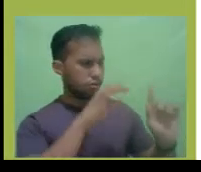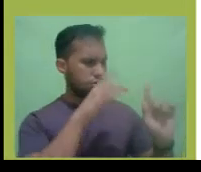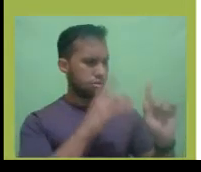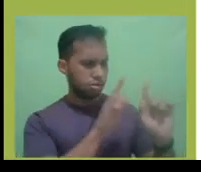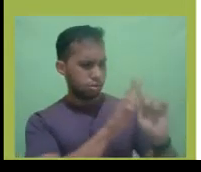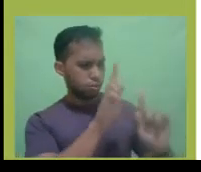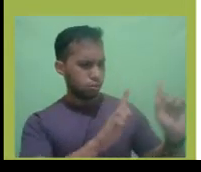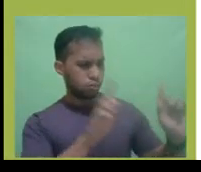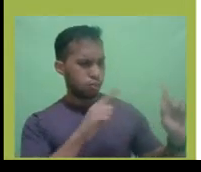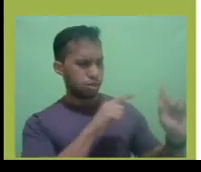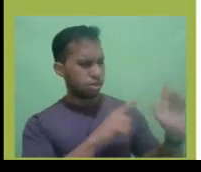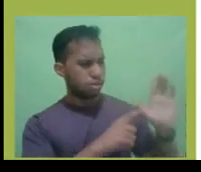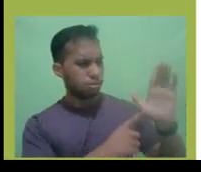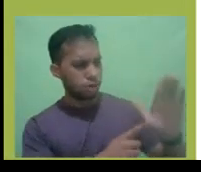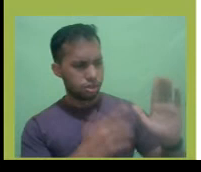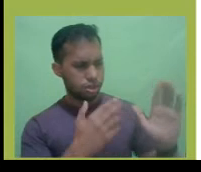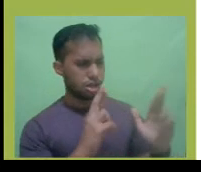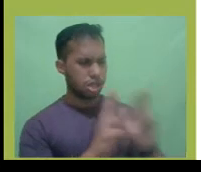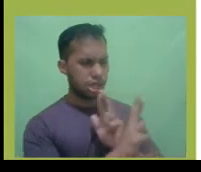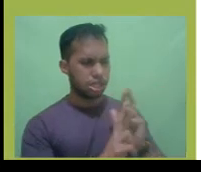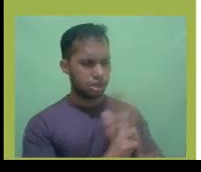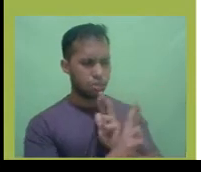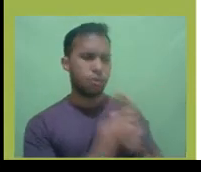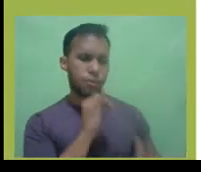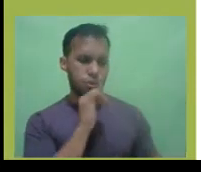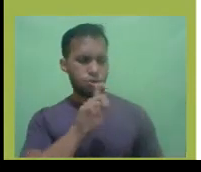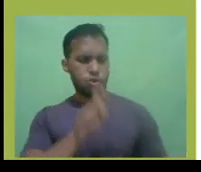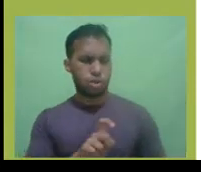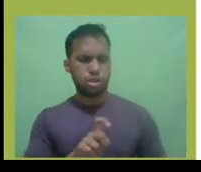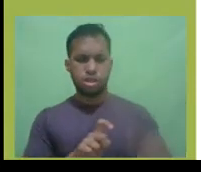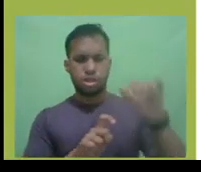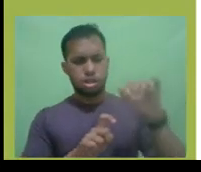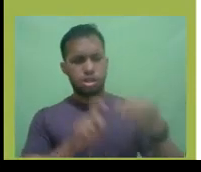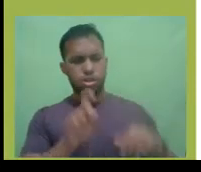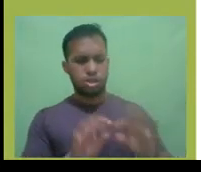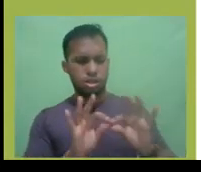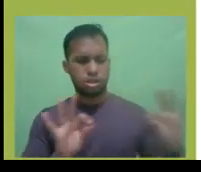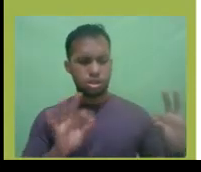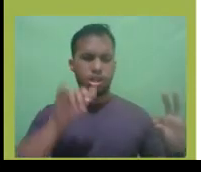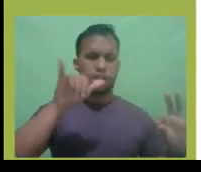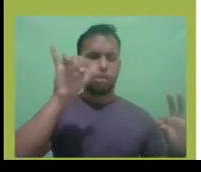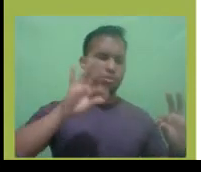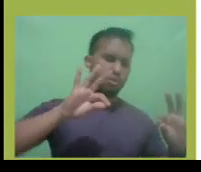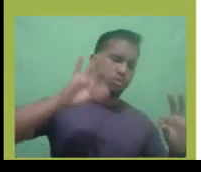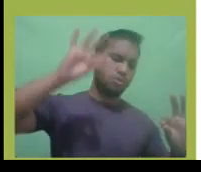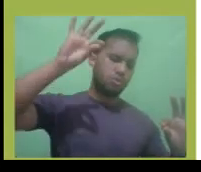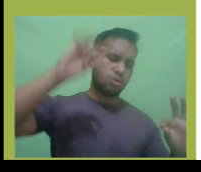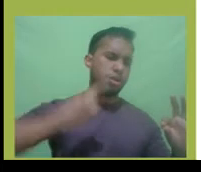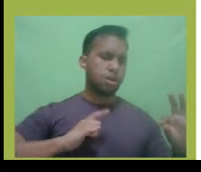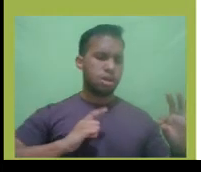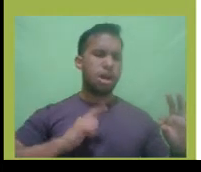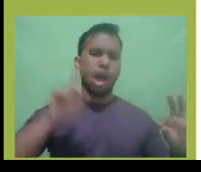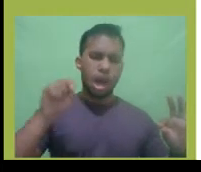relação desse fator com esse fator. No eixo X nós temos o fator X, no eixo Y nós temos o fator Y. E